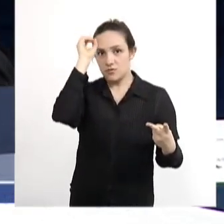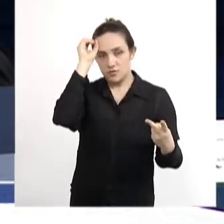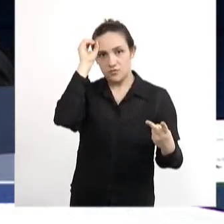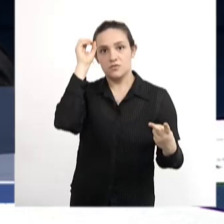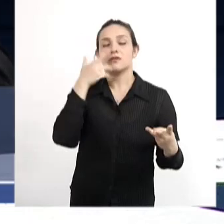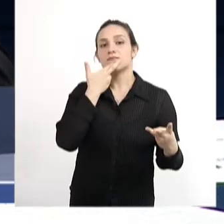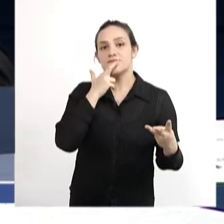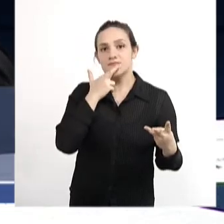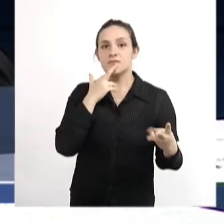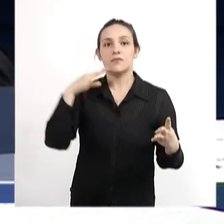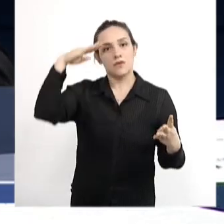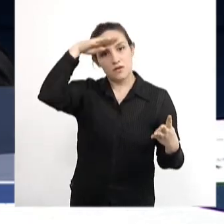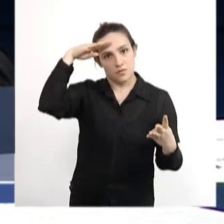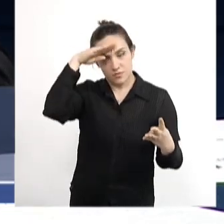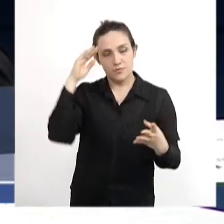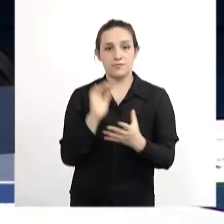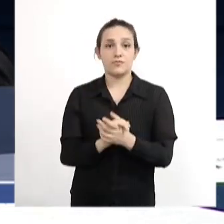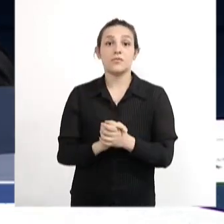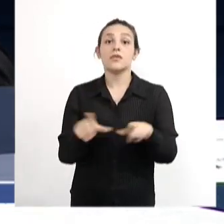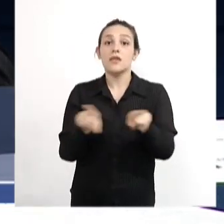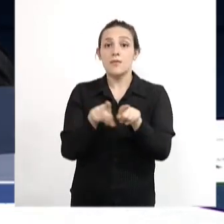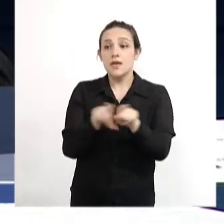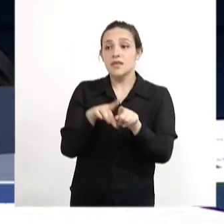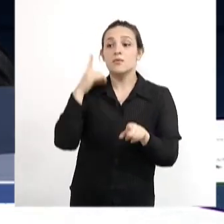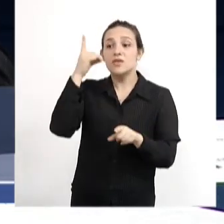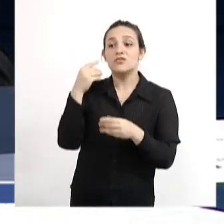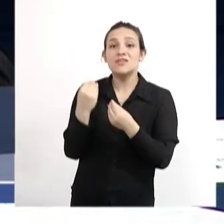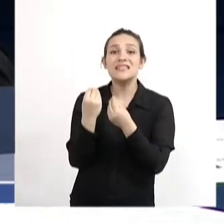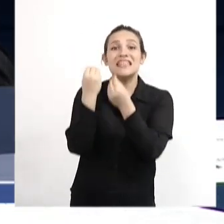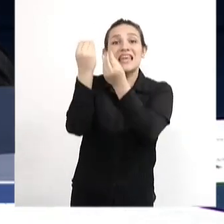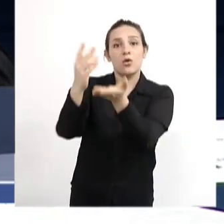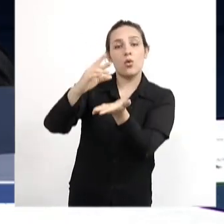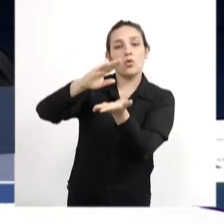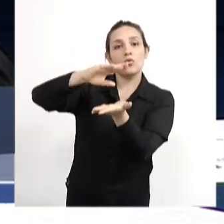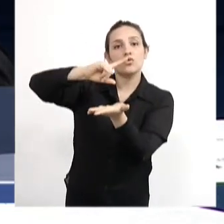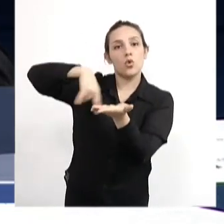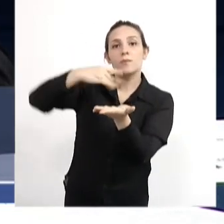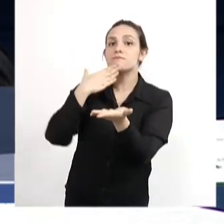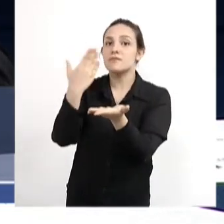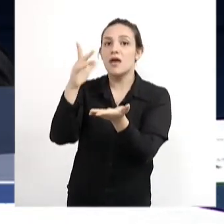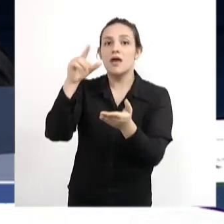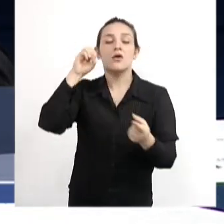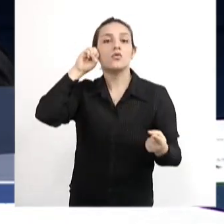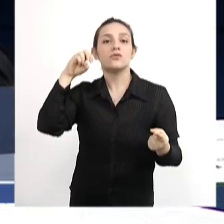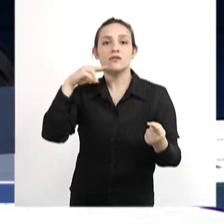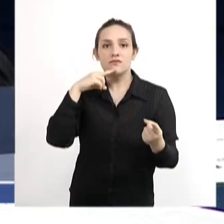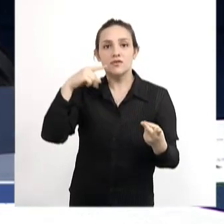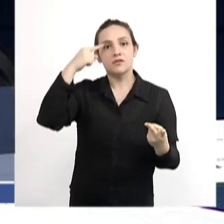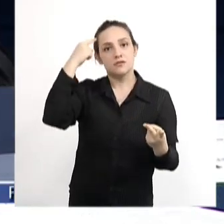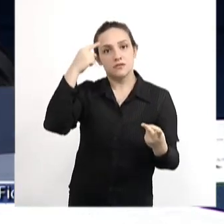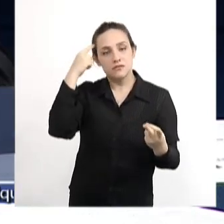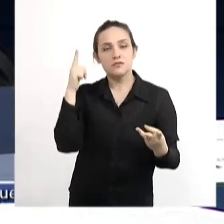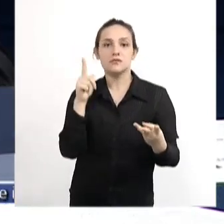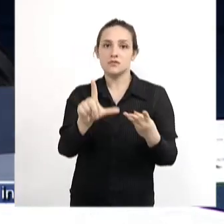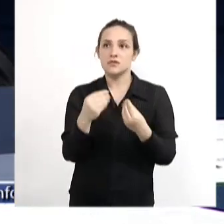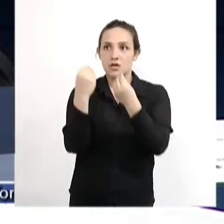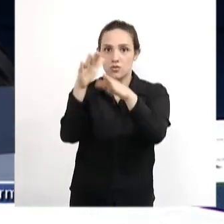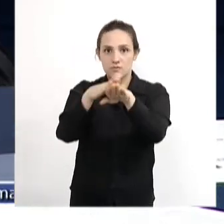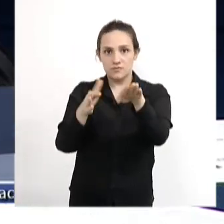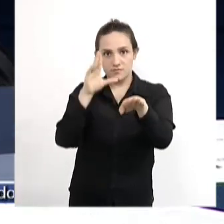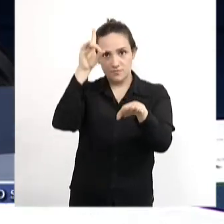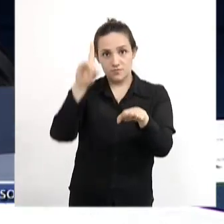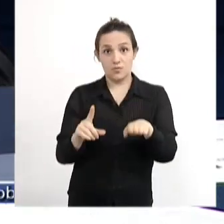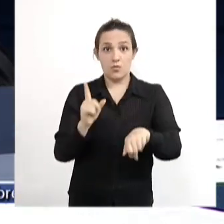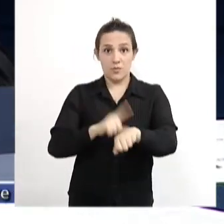Cabalmi. Sobre a mesa, proposições apresentadas pelos deputados Onevan de Matos, Zé Teixeira e Lucas de Lima. Grande expediente.